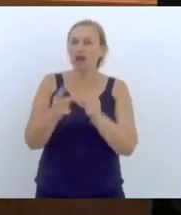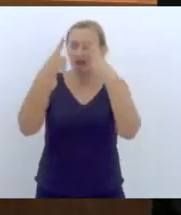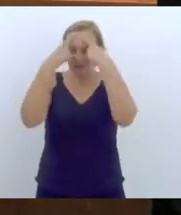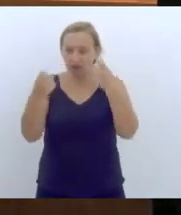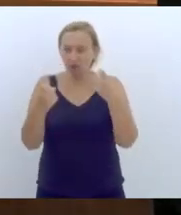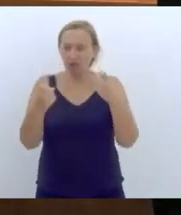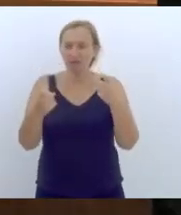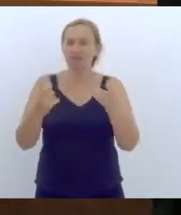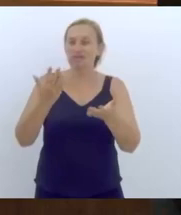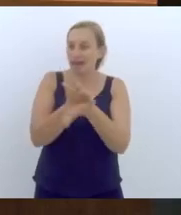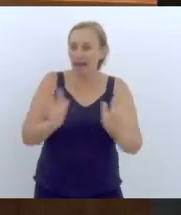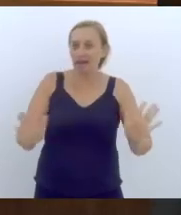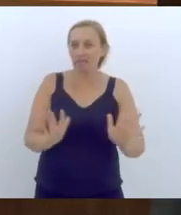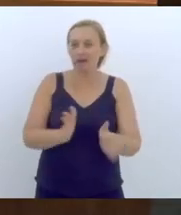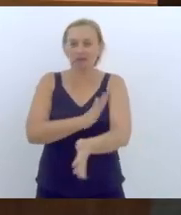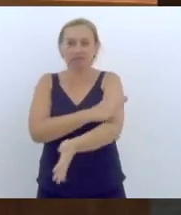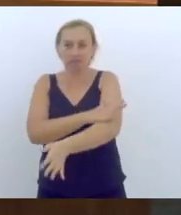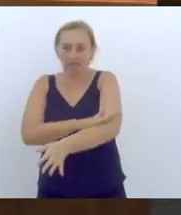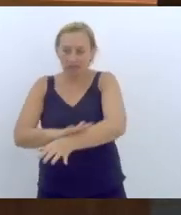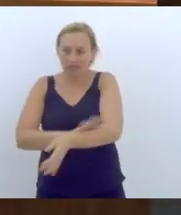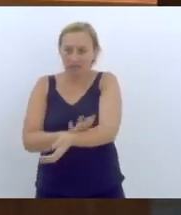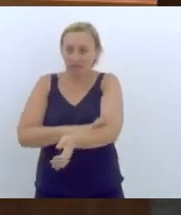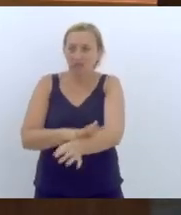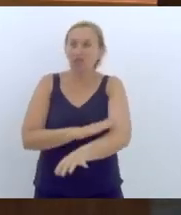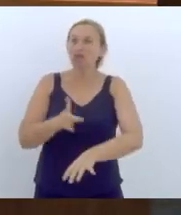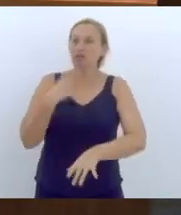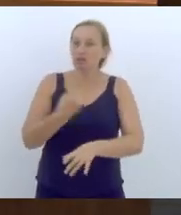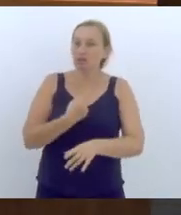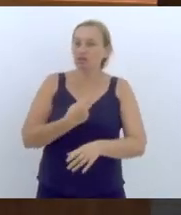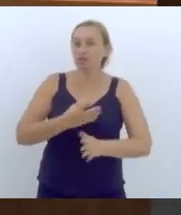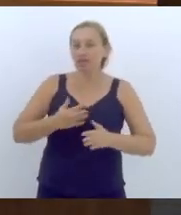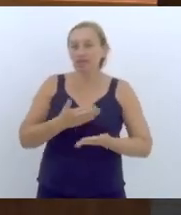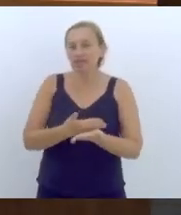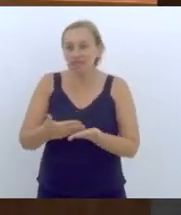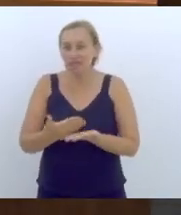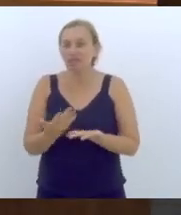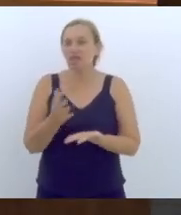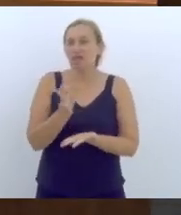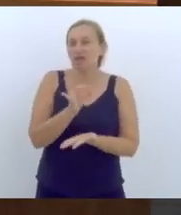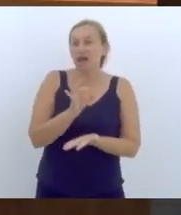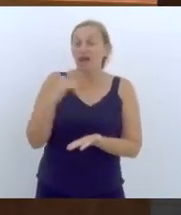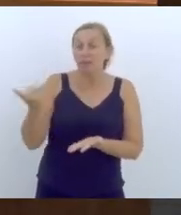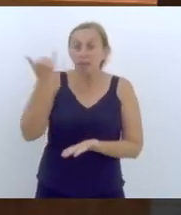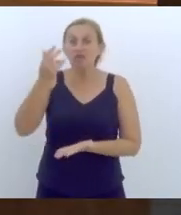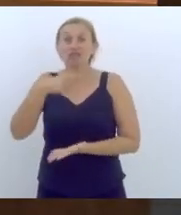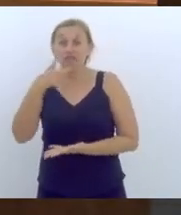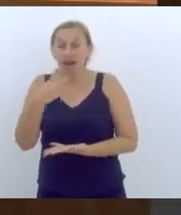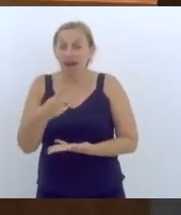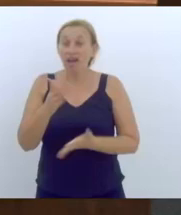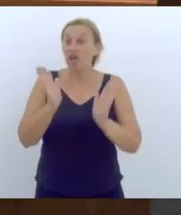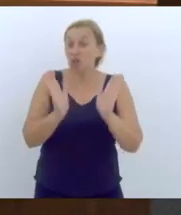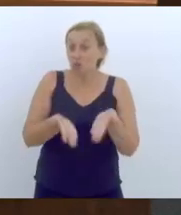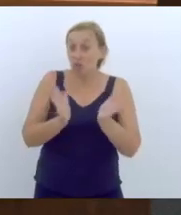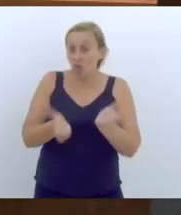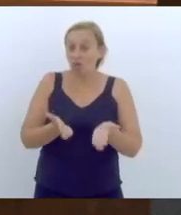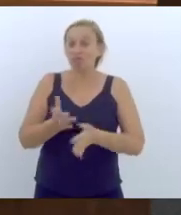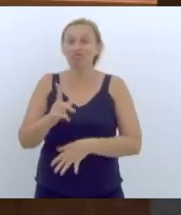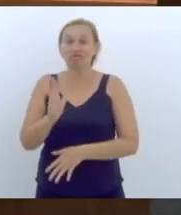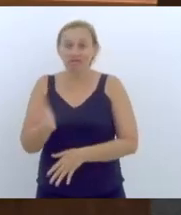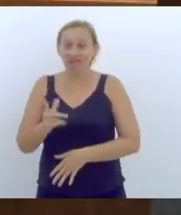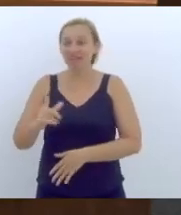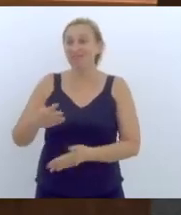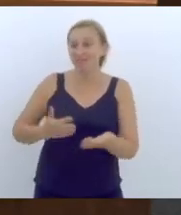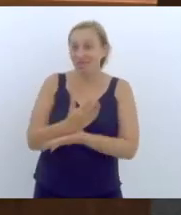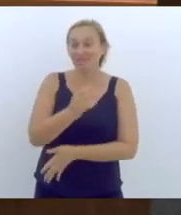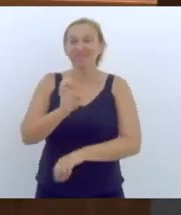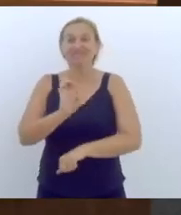no nosso estado. Então, a gente está saindo na vanguarda. Inclusive, é importante notar que hoje já tem aprovado no